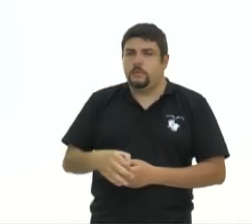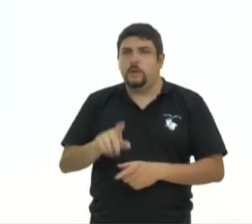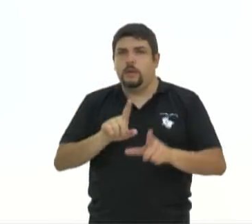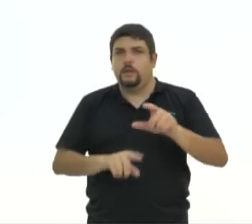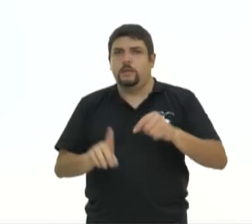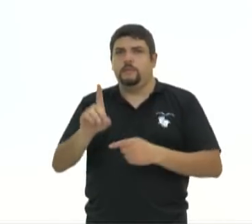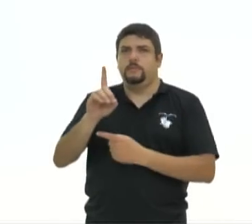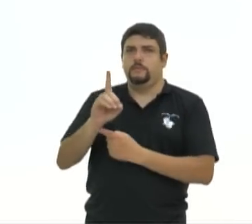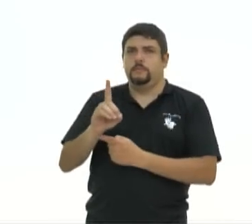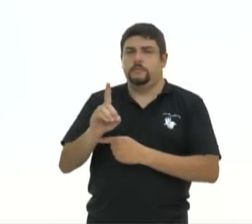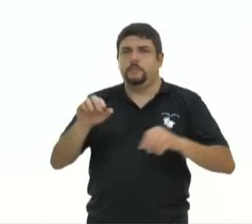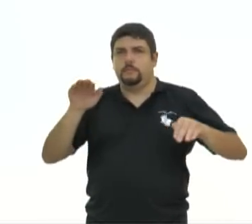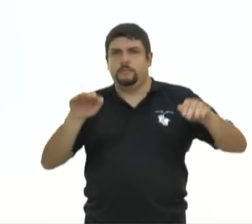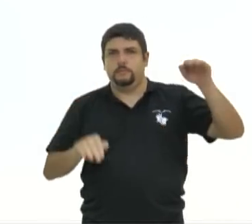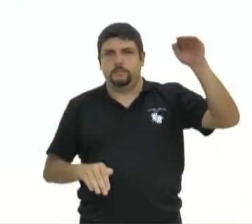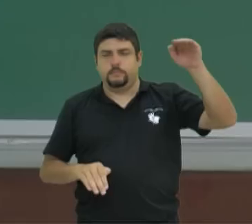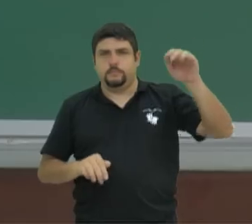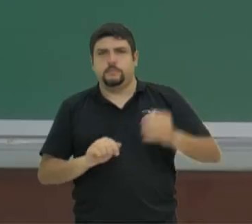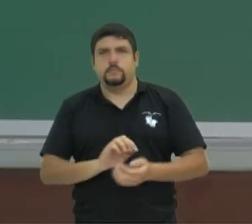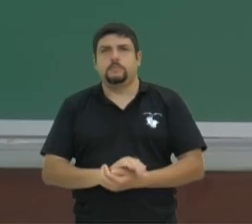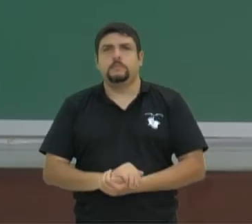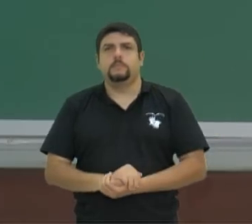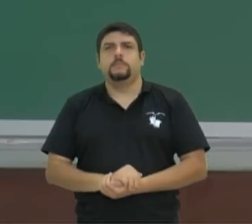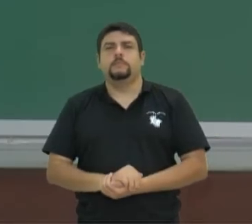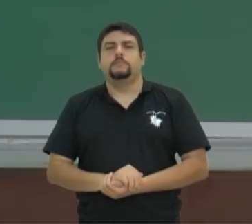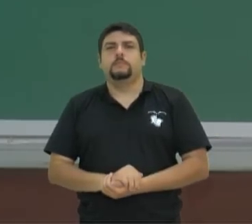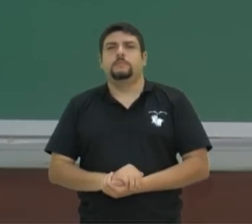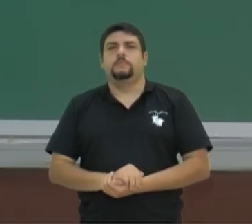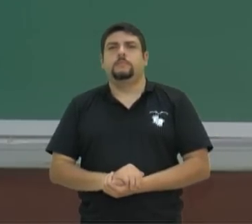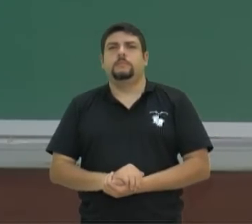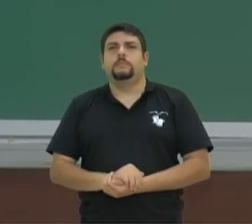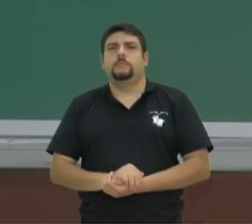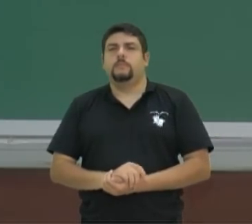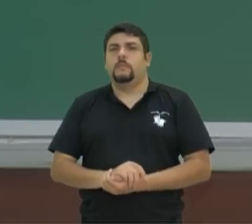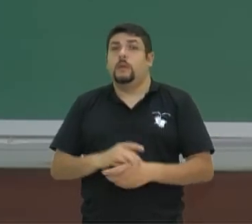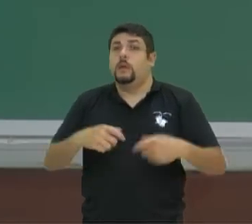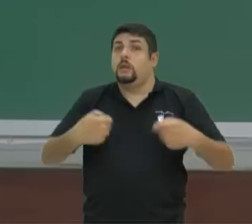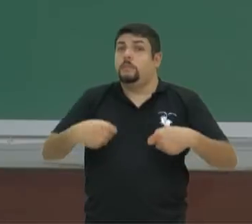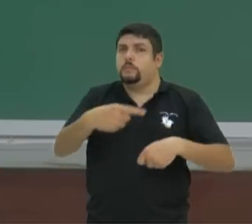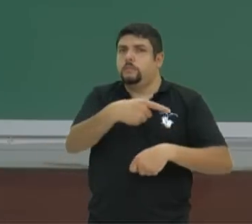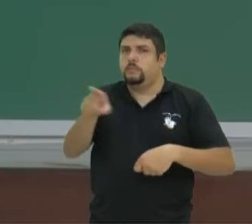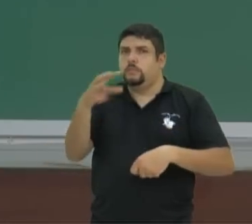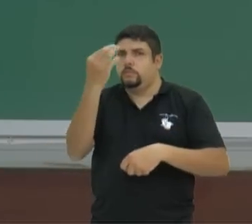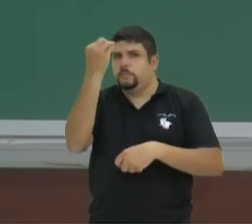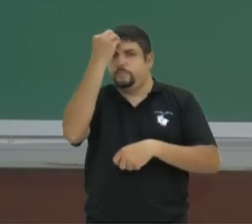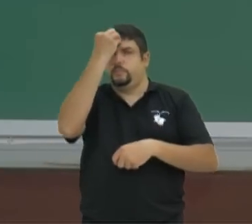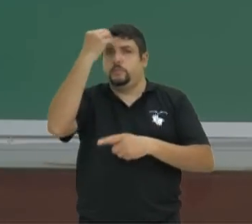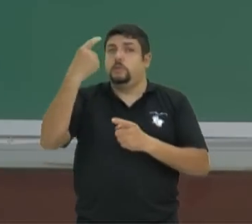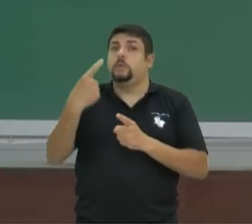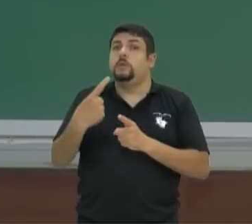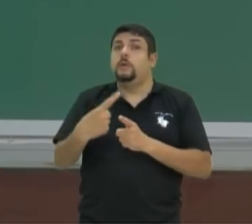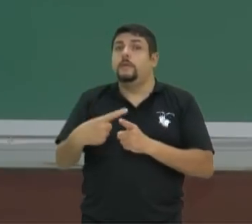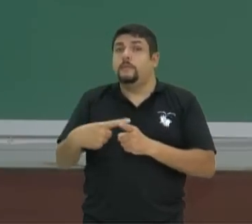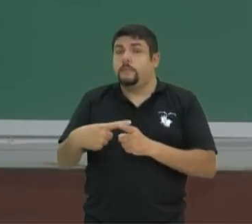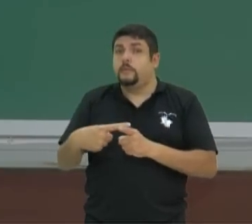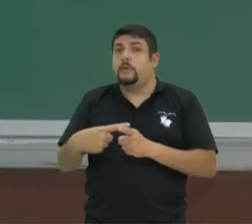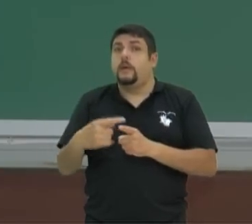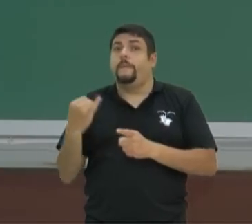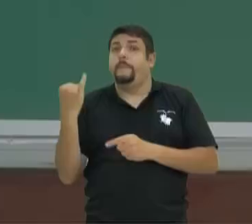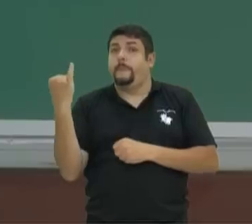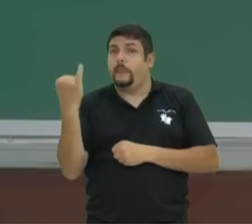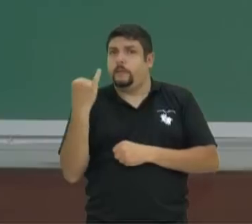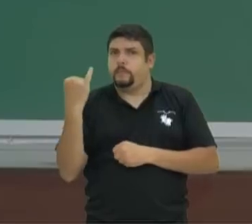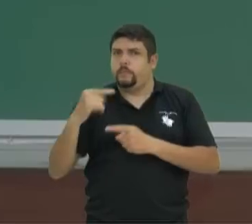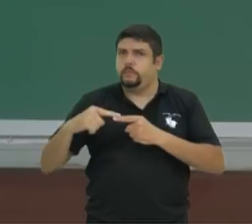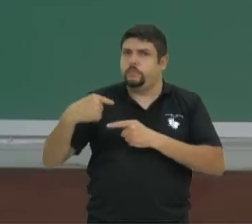D. Muito bem, certo? Tenha em mente essas definições porque é muito importante para a gente poder fazer as